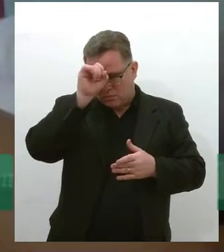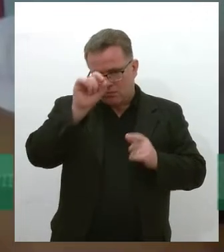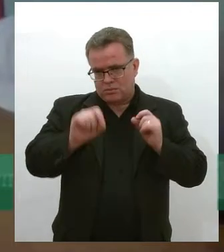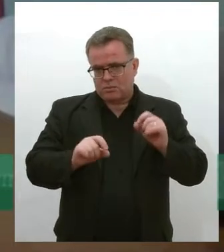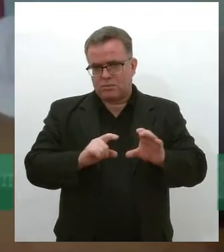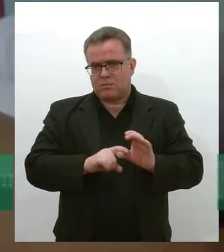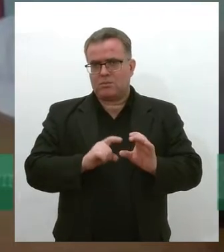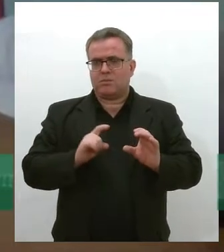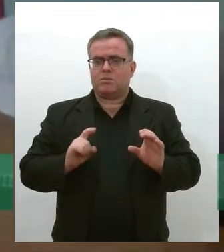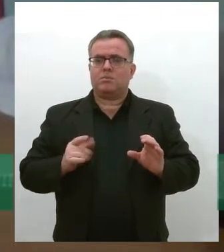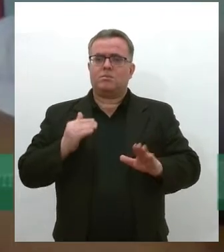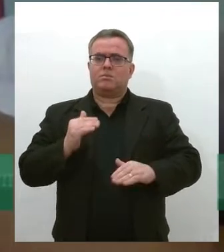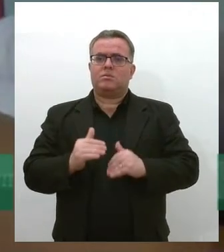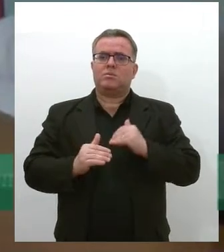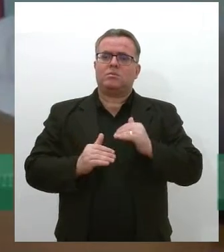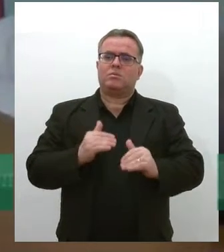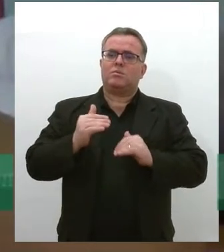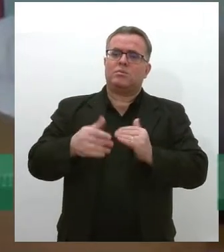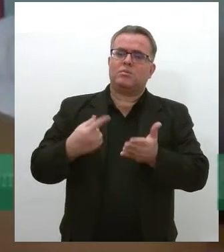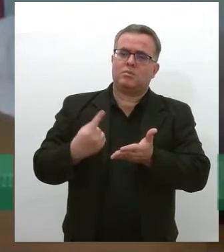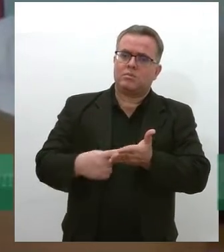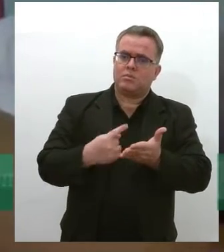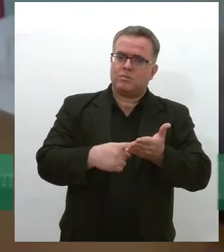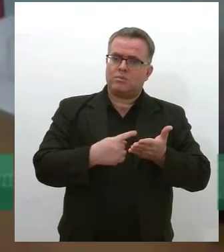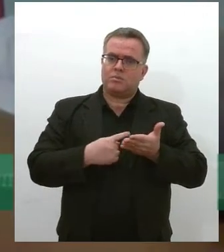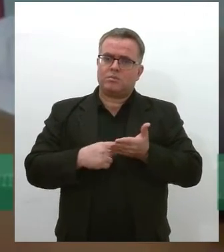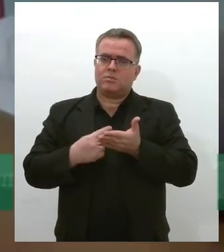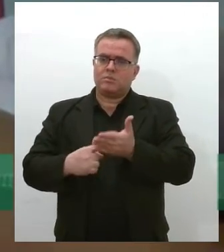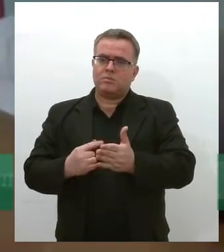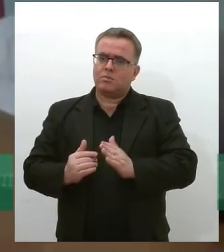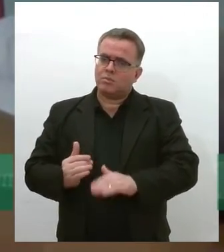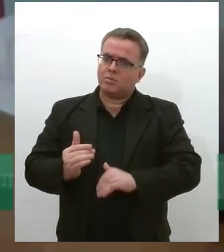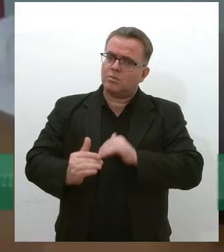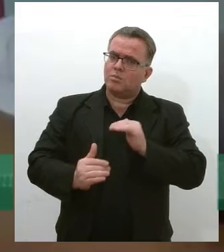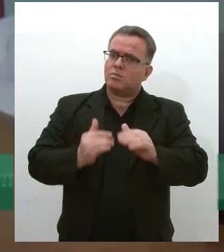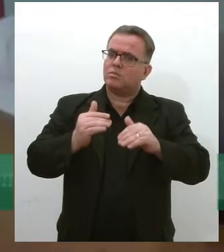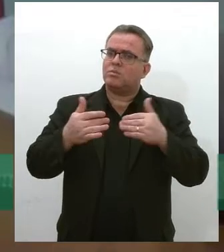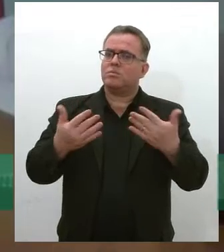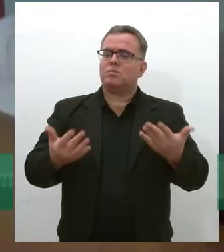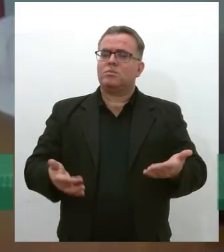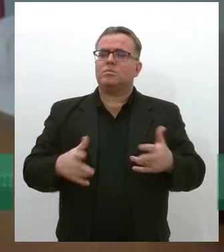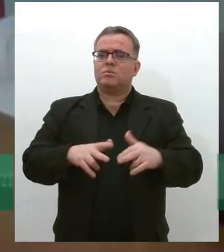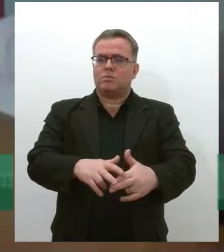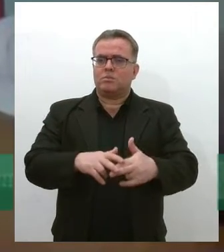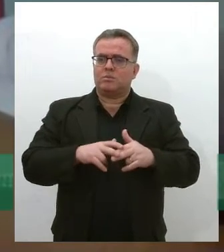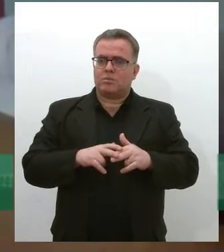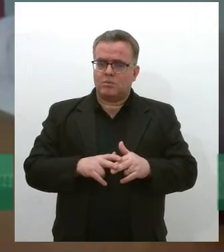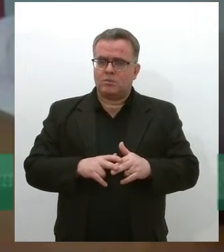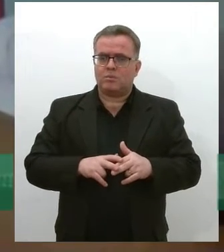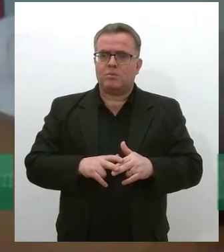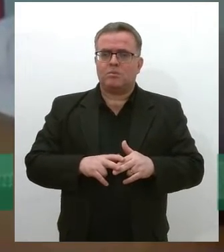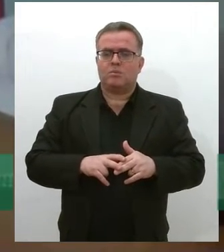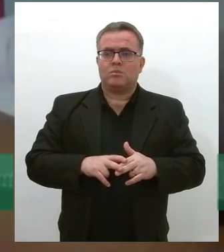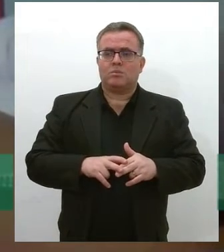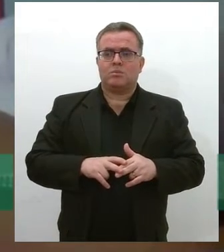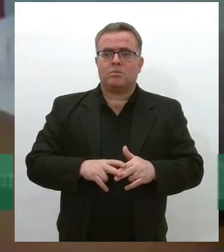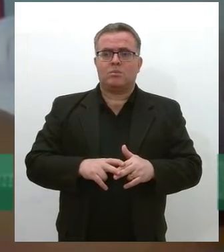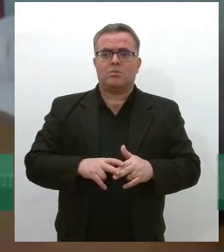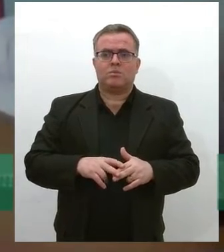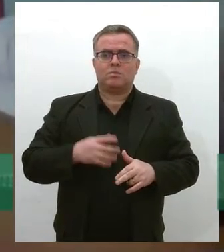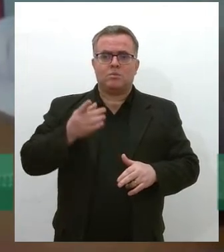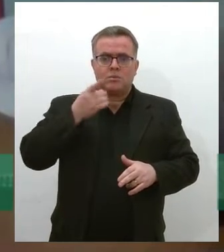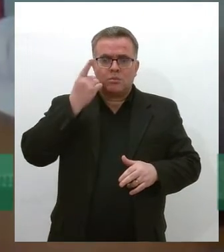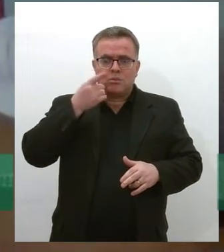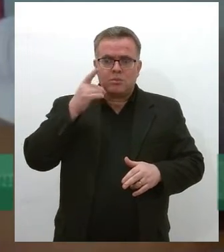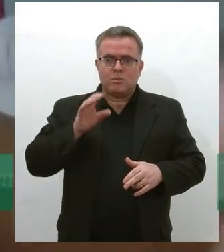foi construído. Então, quando as cortes convocam os deputados de cada província para que